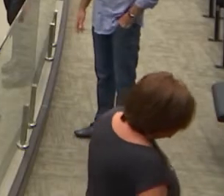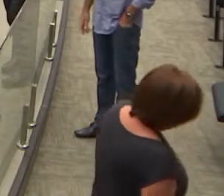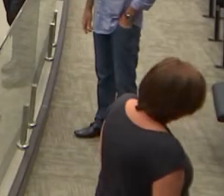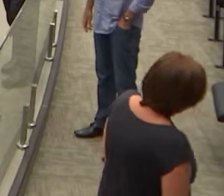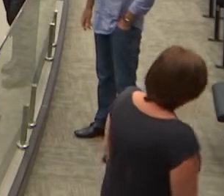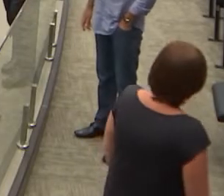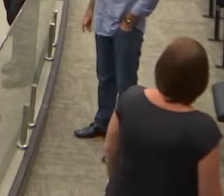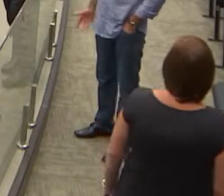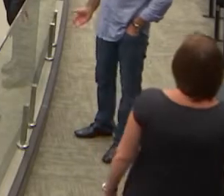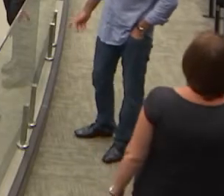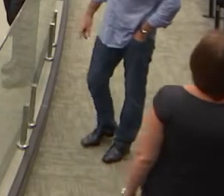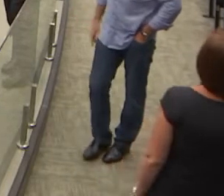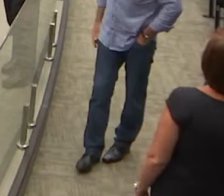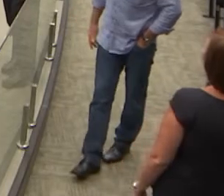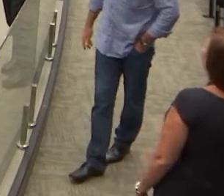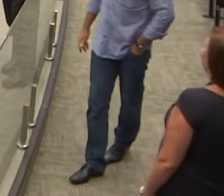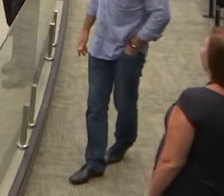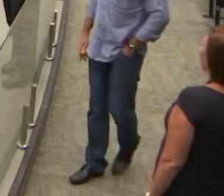Está aqui, já está aqui.